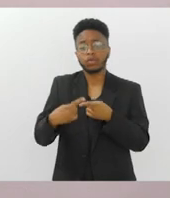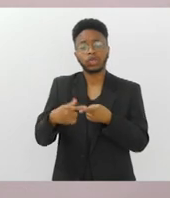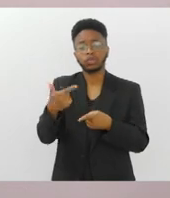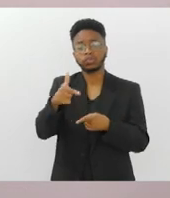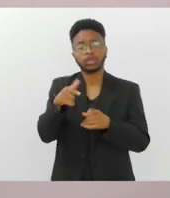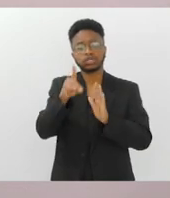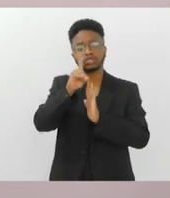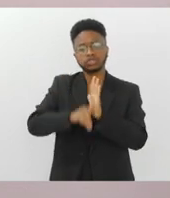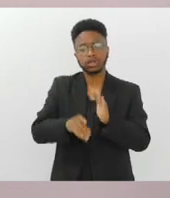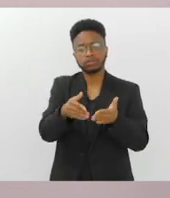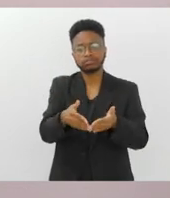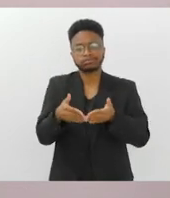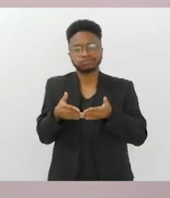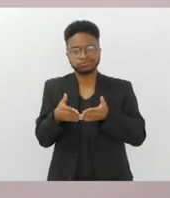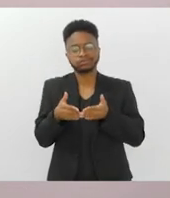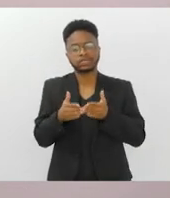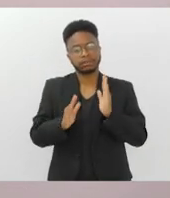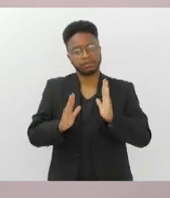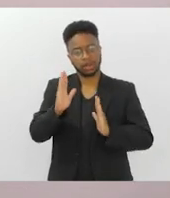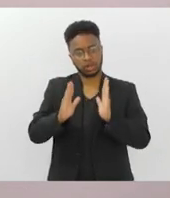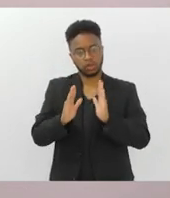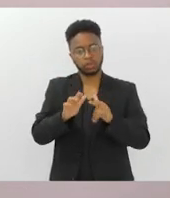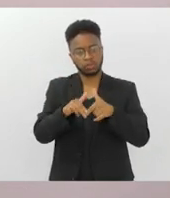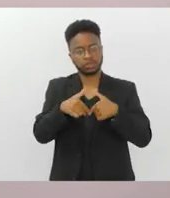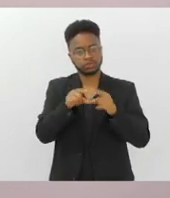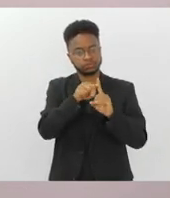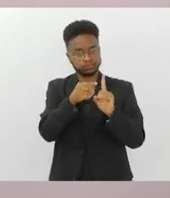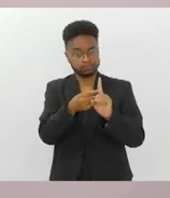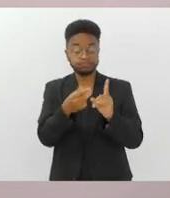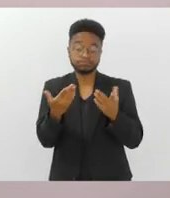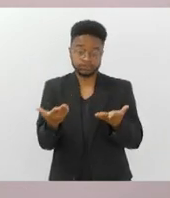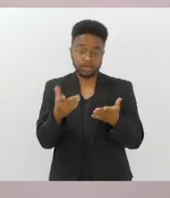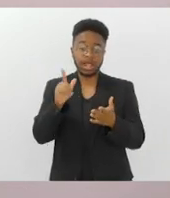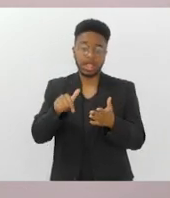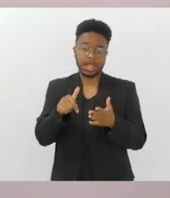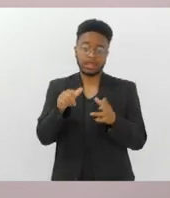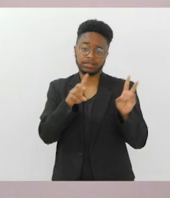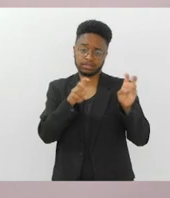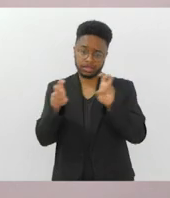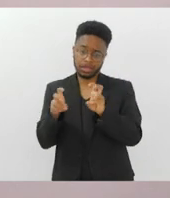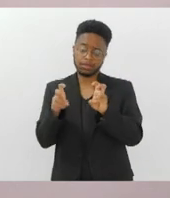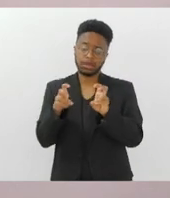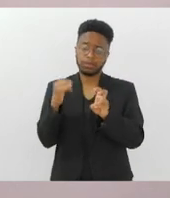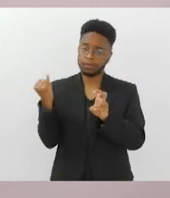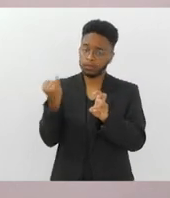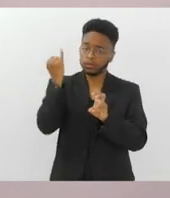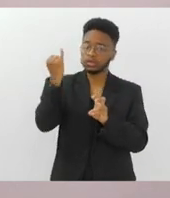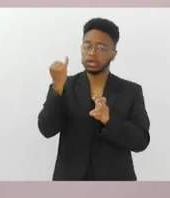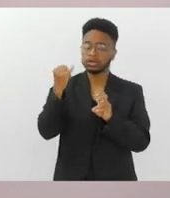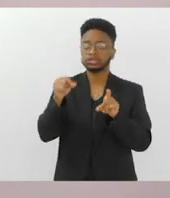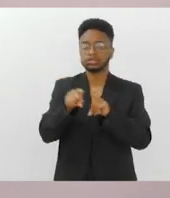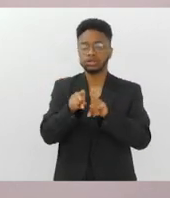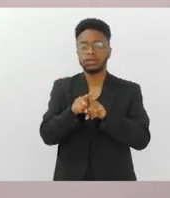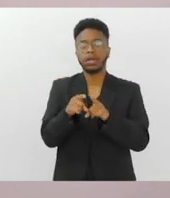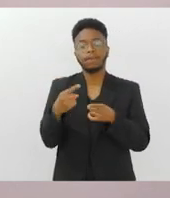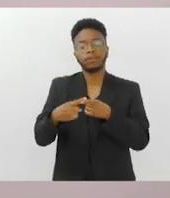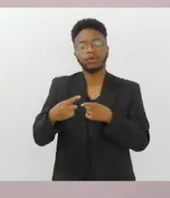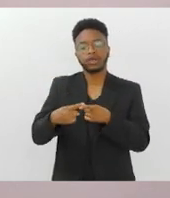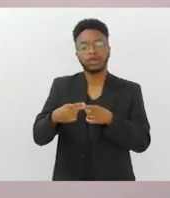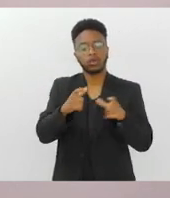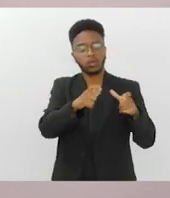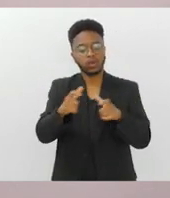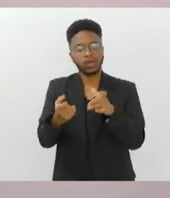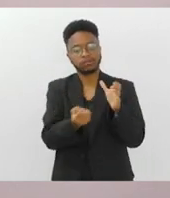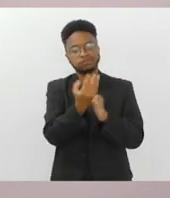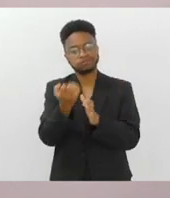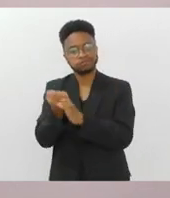licença maternidade. Então, é algo muito emblemático e simbólico, afinal de contas, essas casas